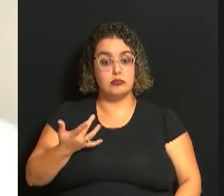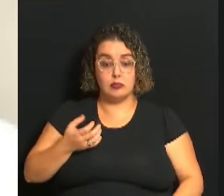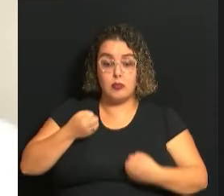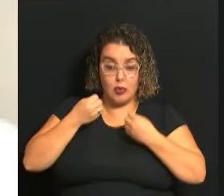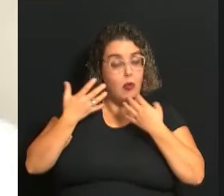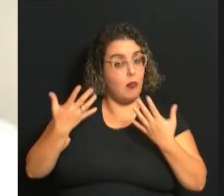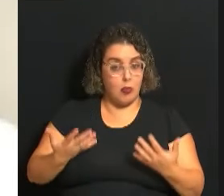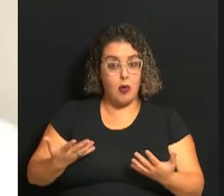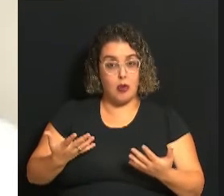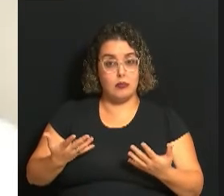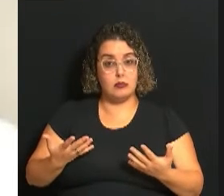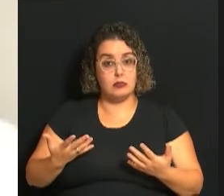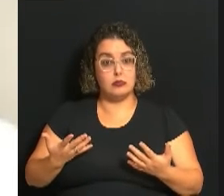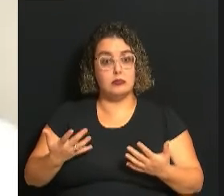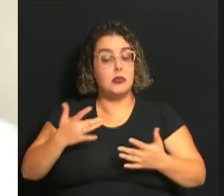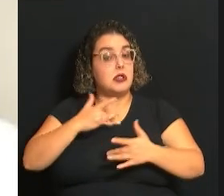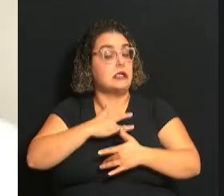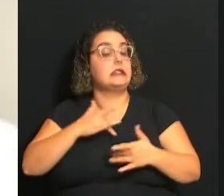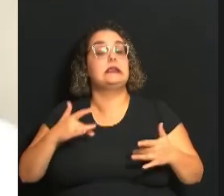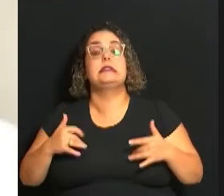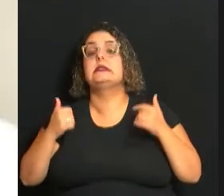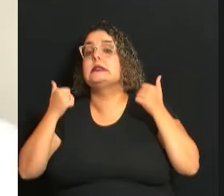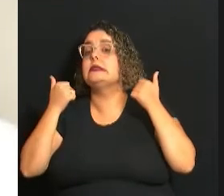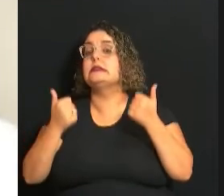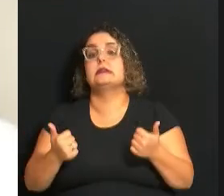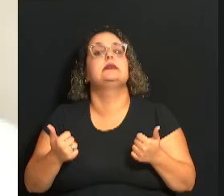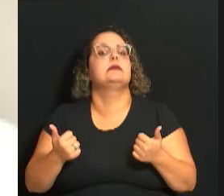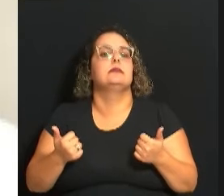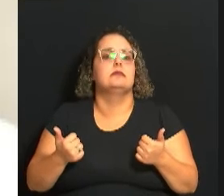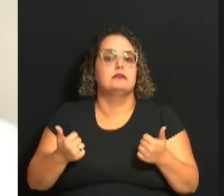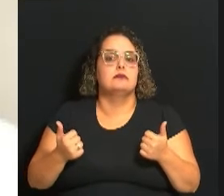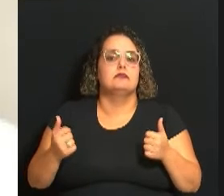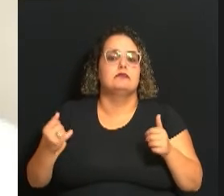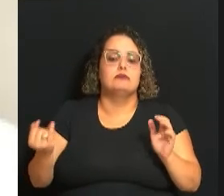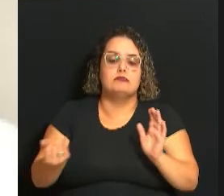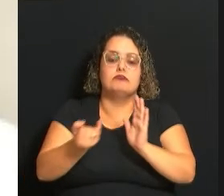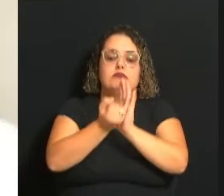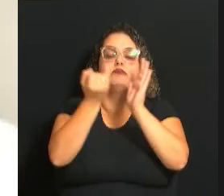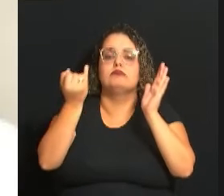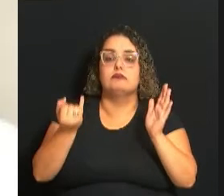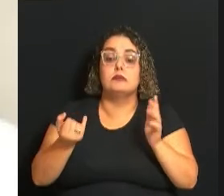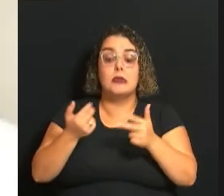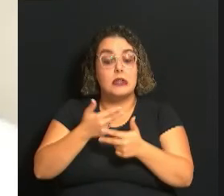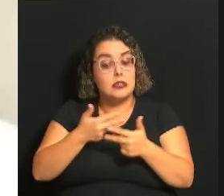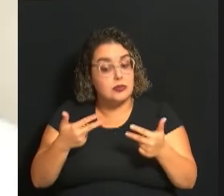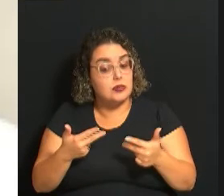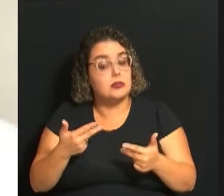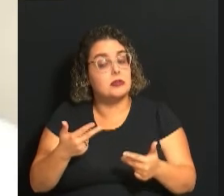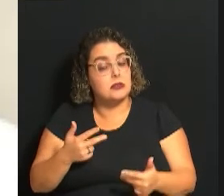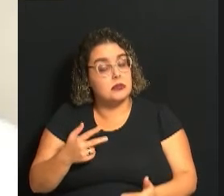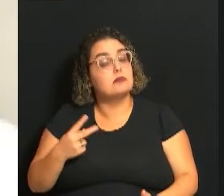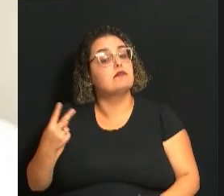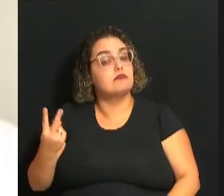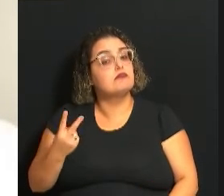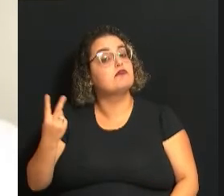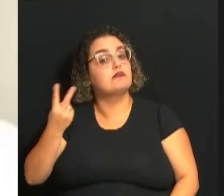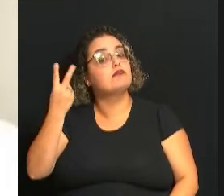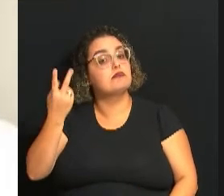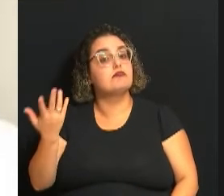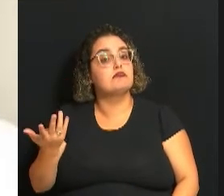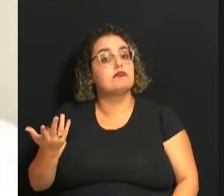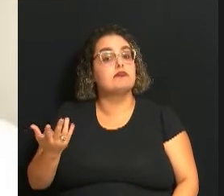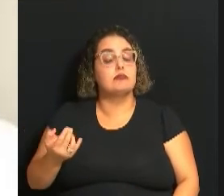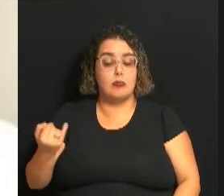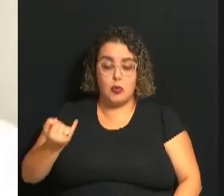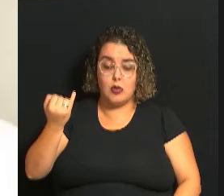assim, saudável, para eu identificar e colocar nas coisas que eu acho que valem a pena, né, deixar algumas